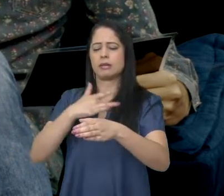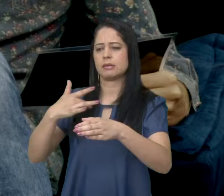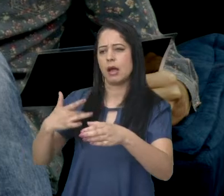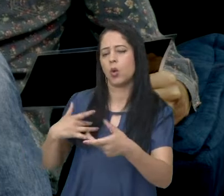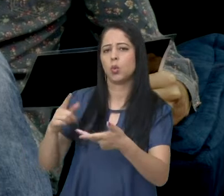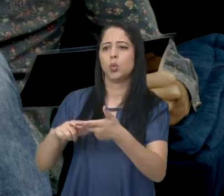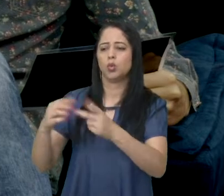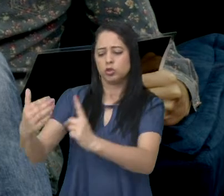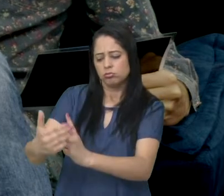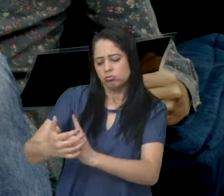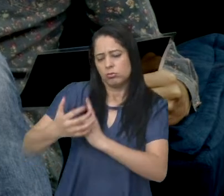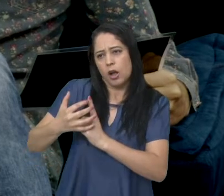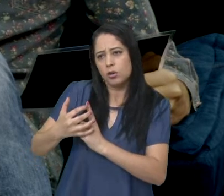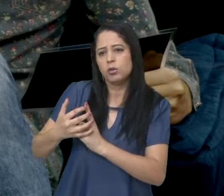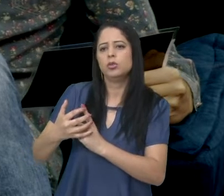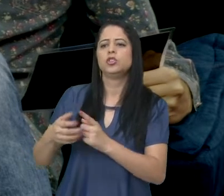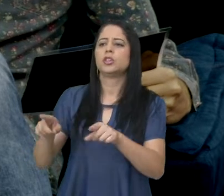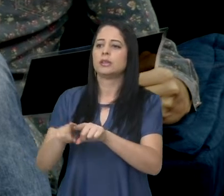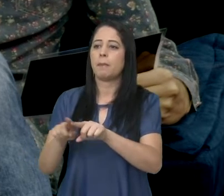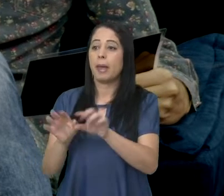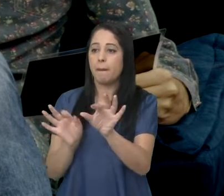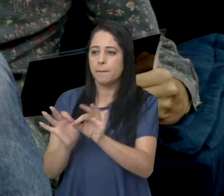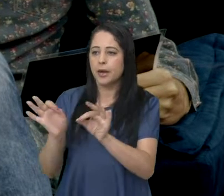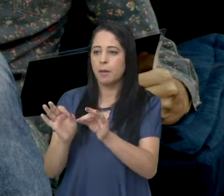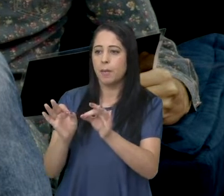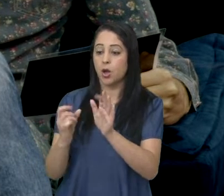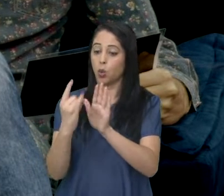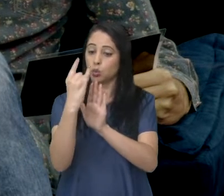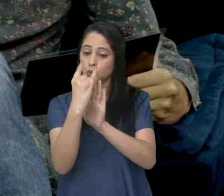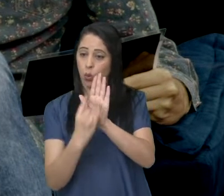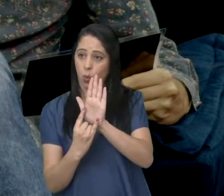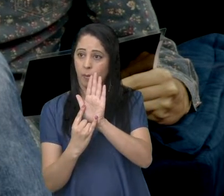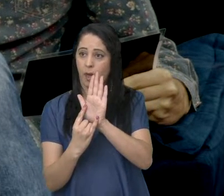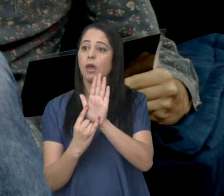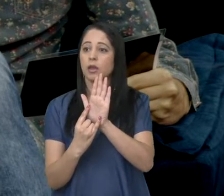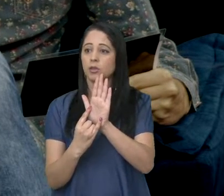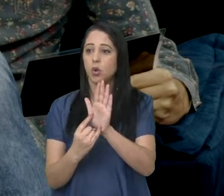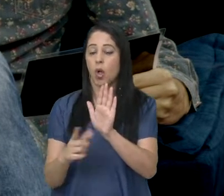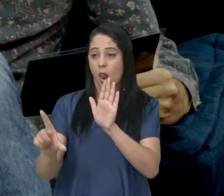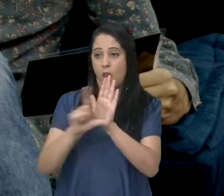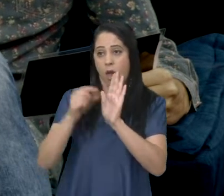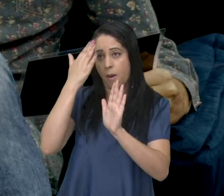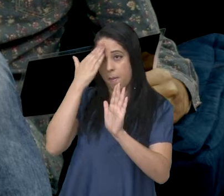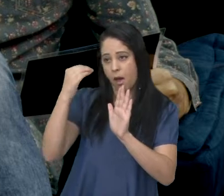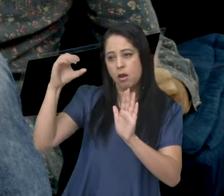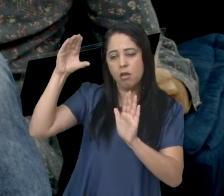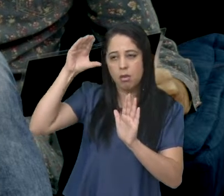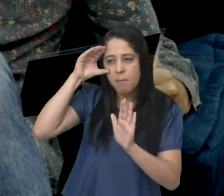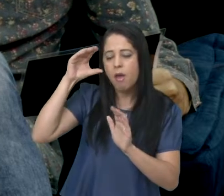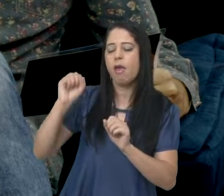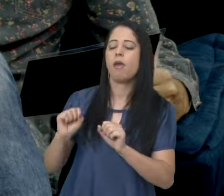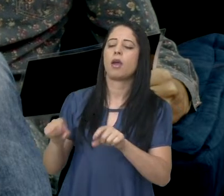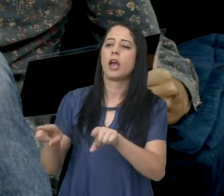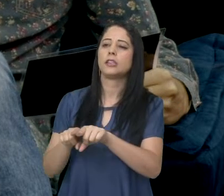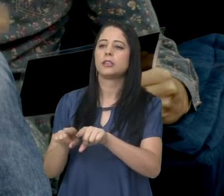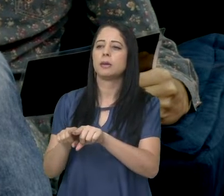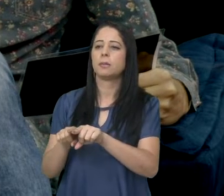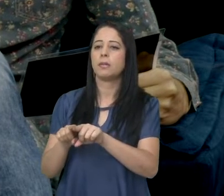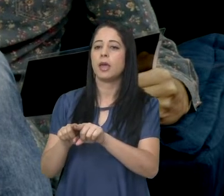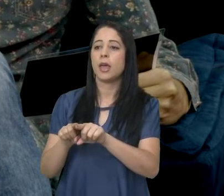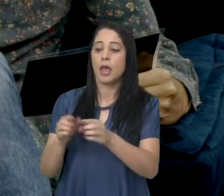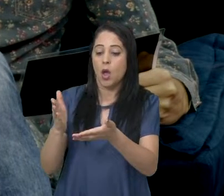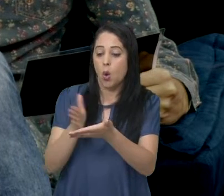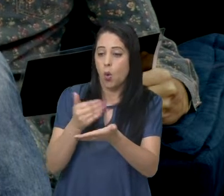saúde, de acolhimento, você fez também a cartilha, né, da Lei Maria da Penha e a primeira cartilha também de mulheres